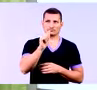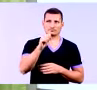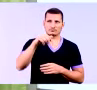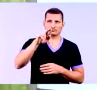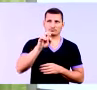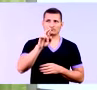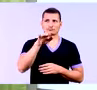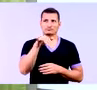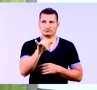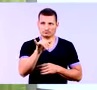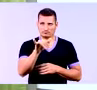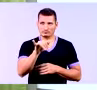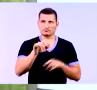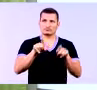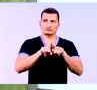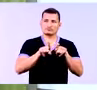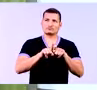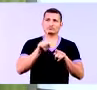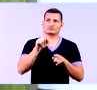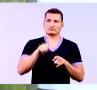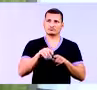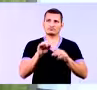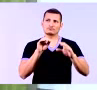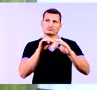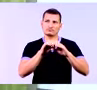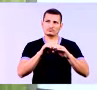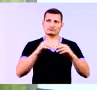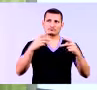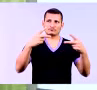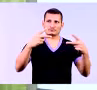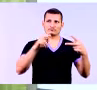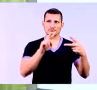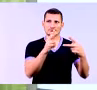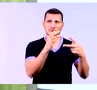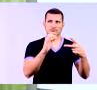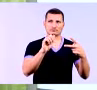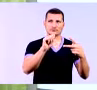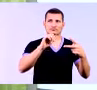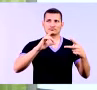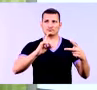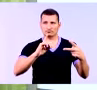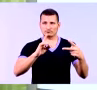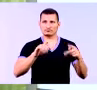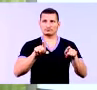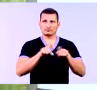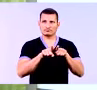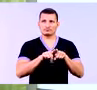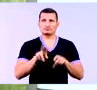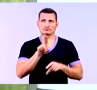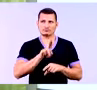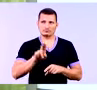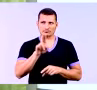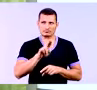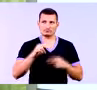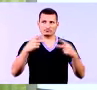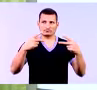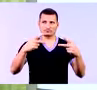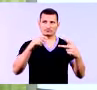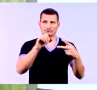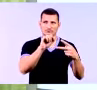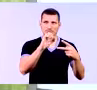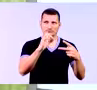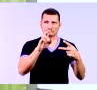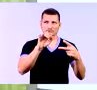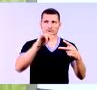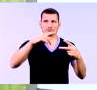por também ser JavaScript, também é declarada dentro da tag head e também utiliza a tag script.